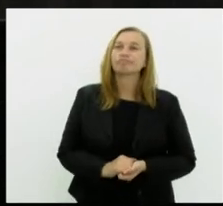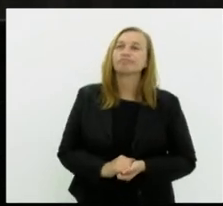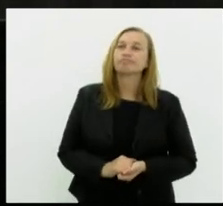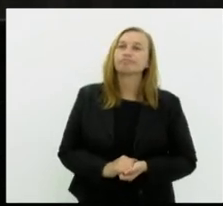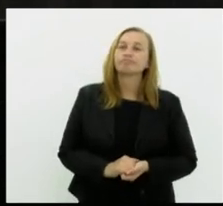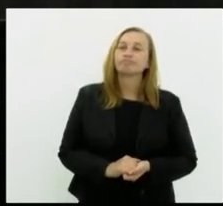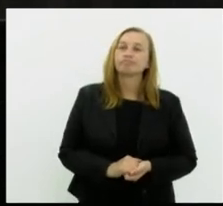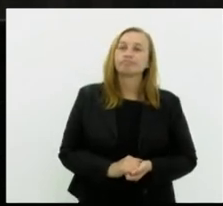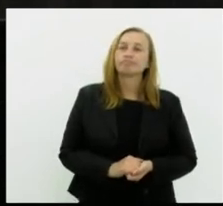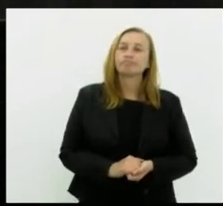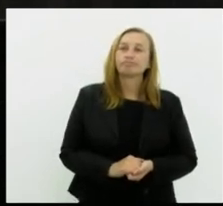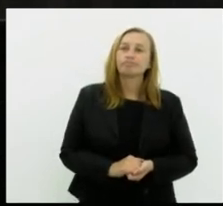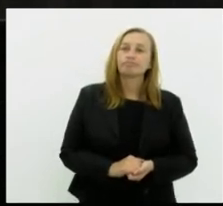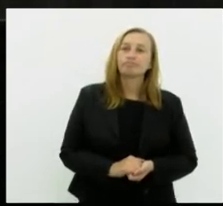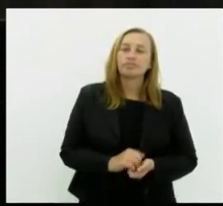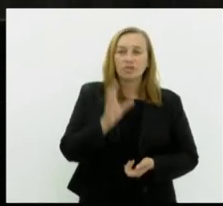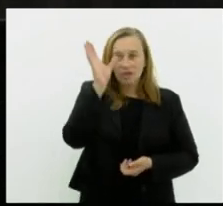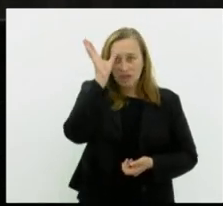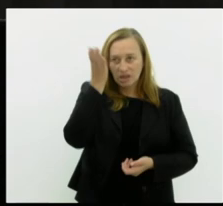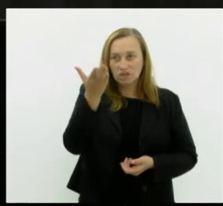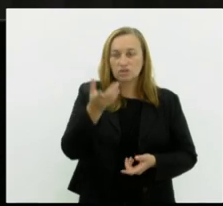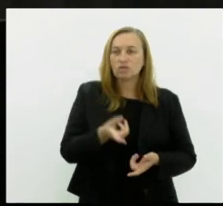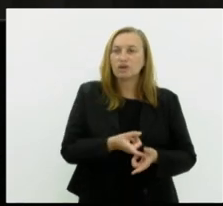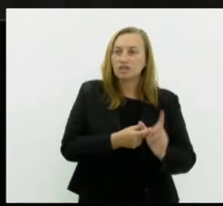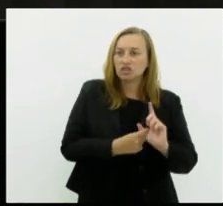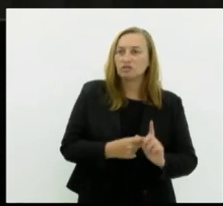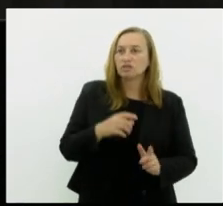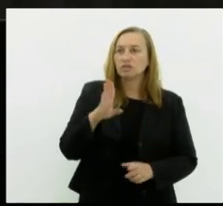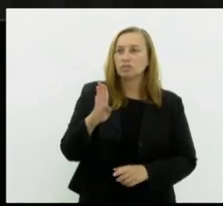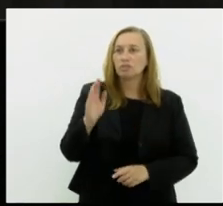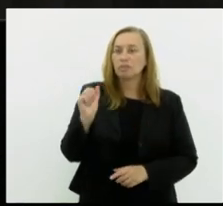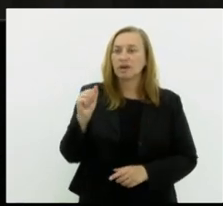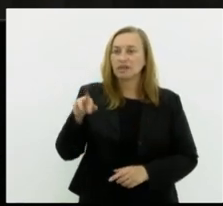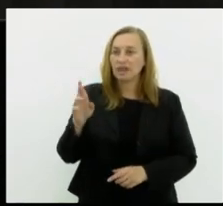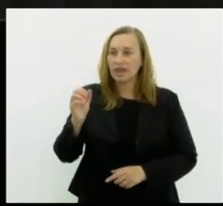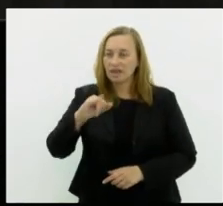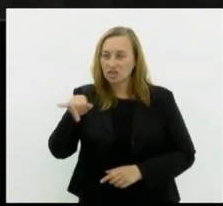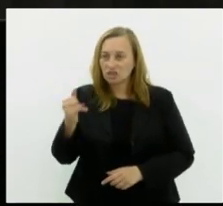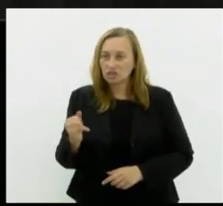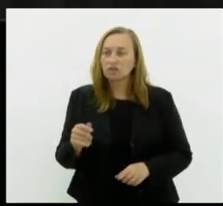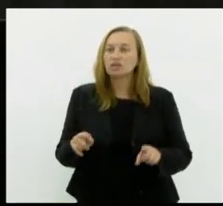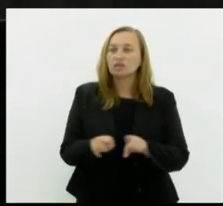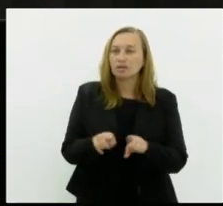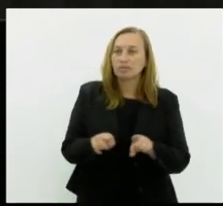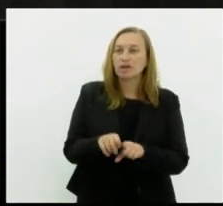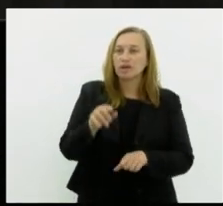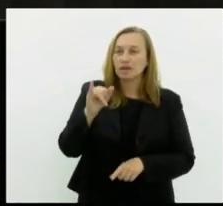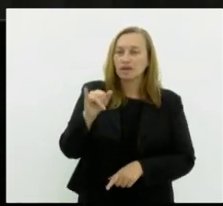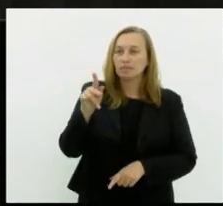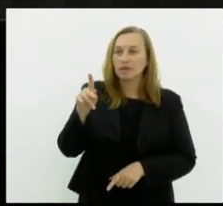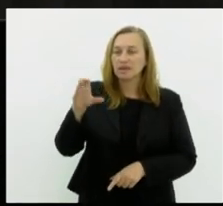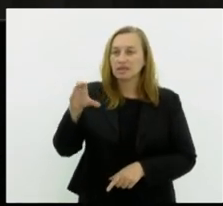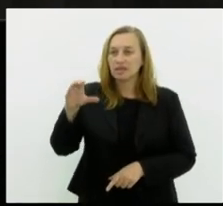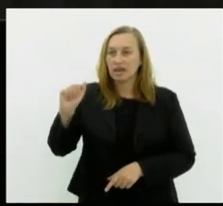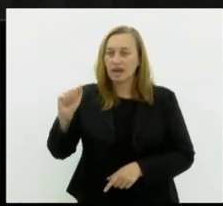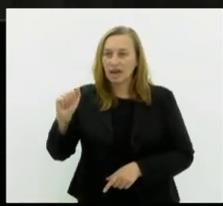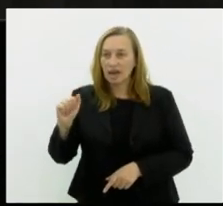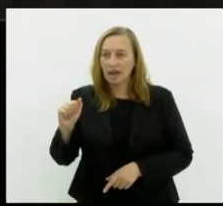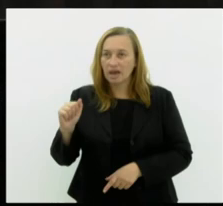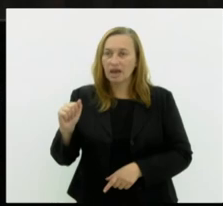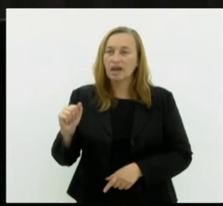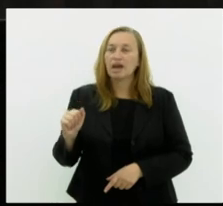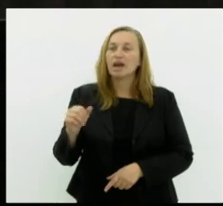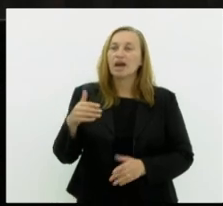CAM, expurga a dívida do Banerje, IPCA puro até 1º de janeiro de